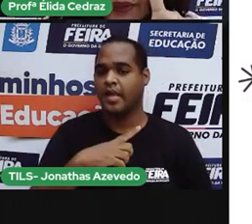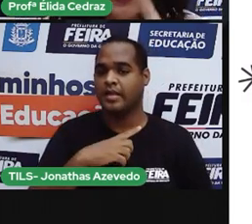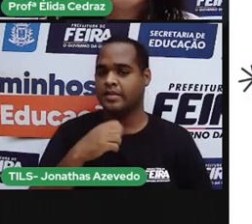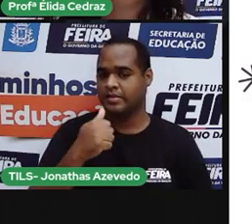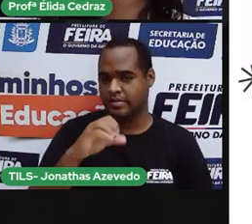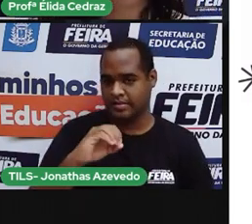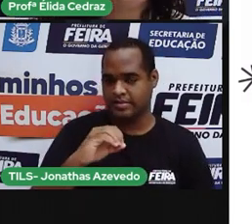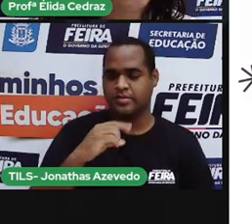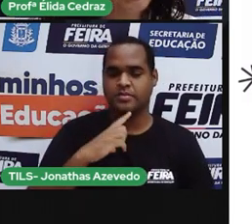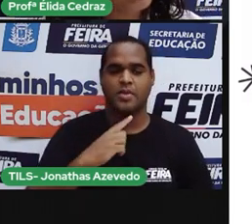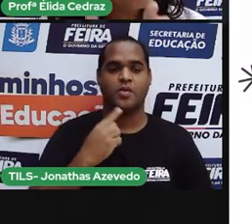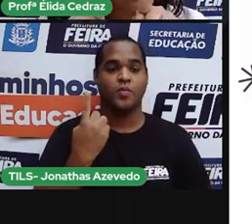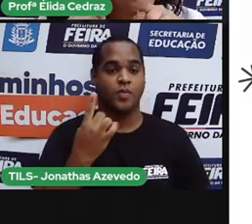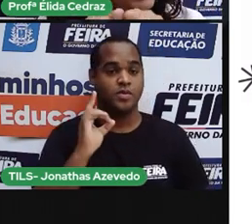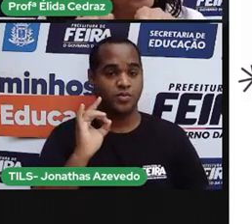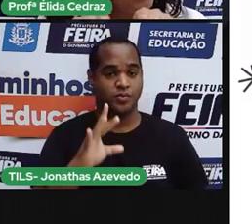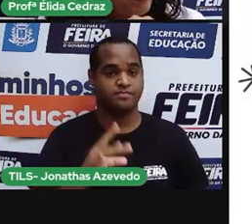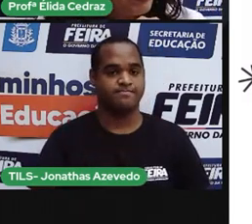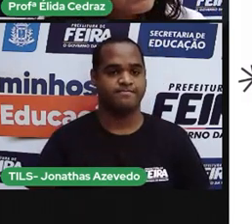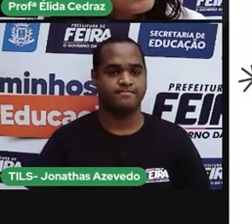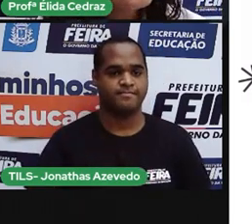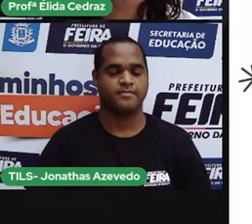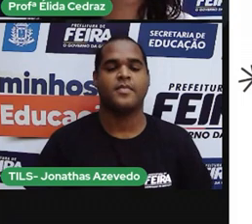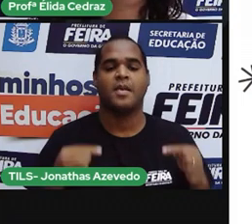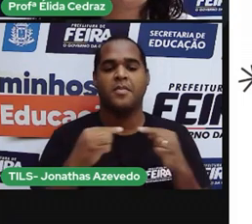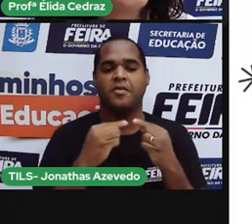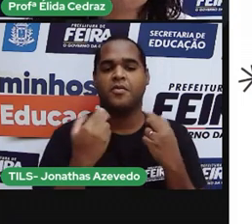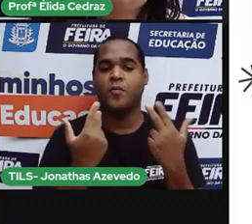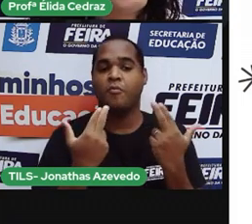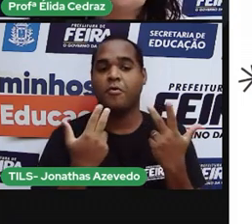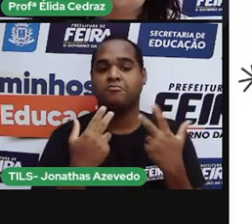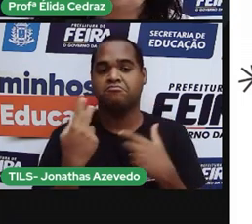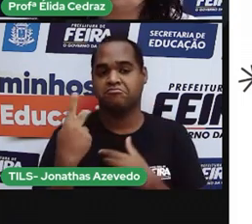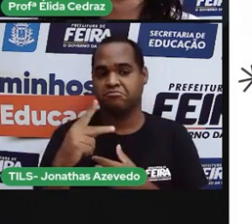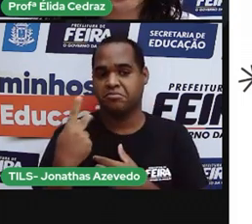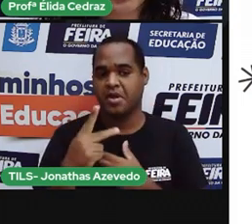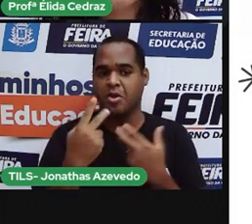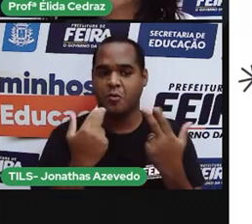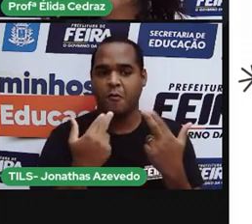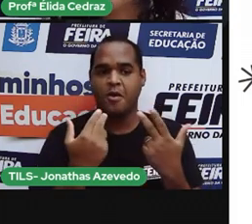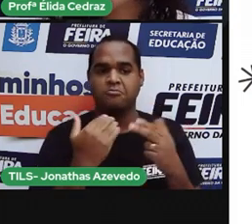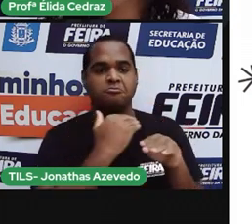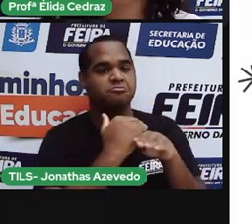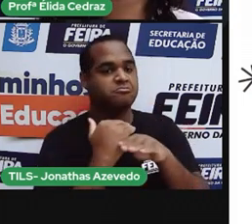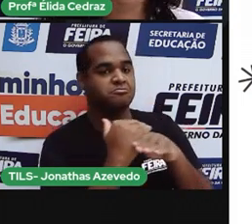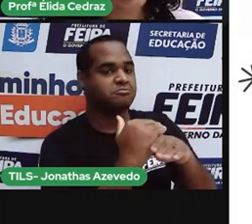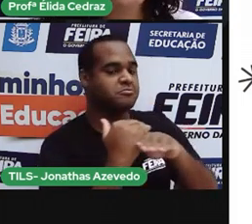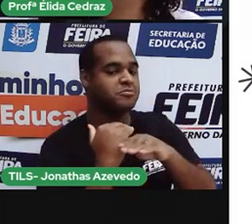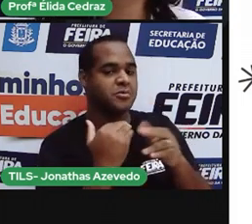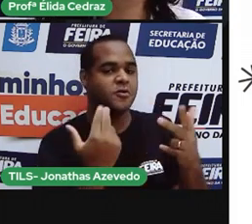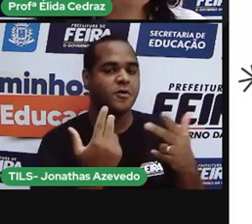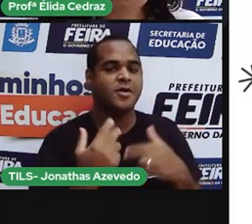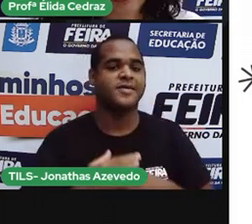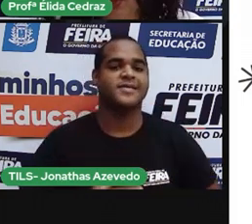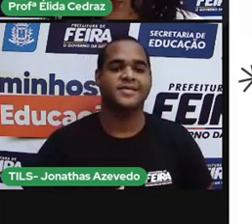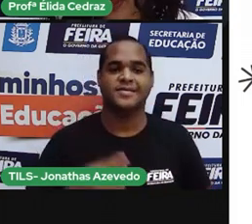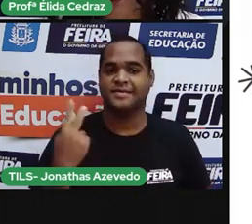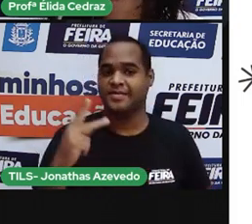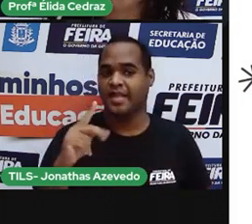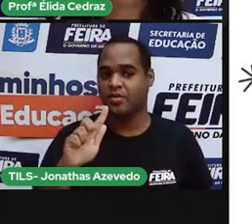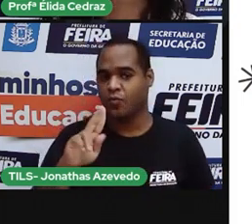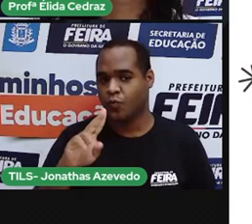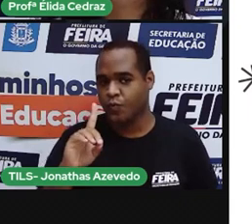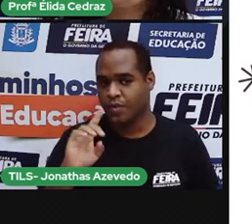Uma. E ficou igualzinha a mesma quantidade de gudes que Beto